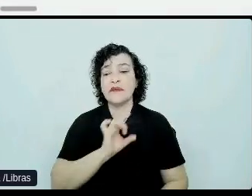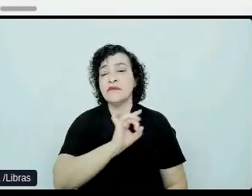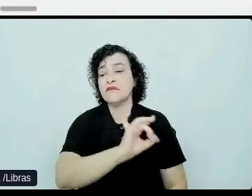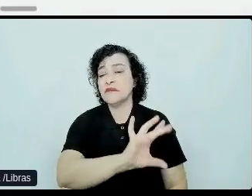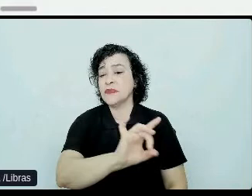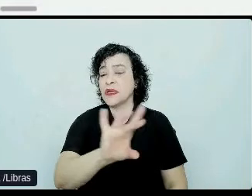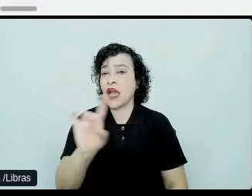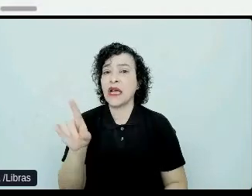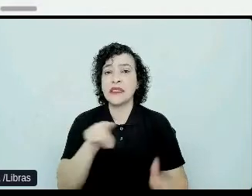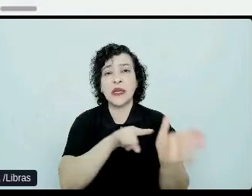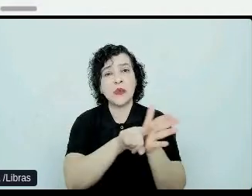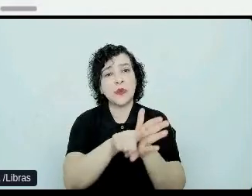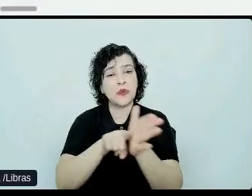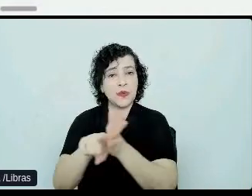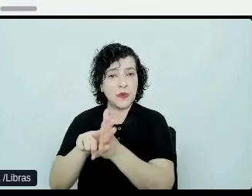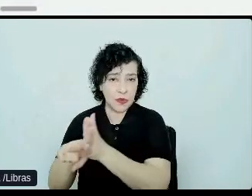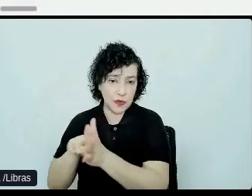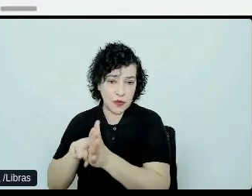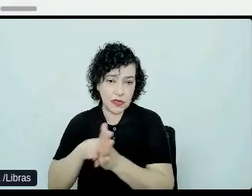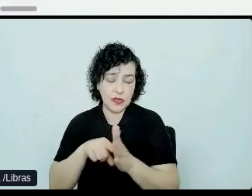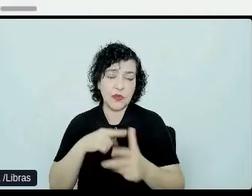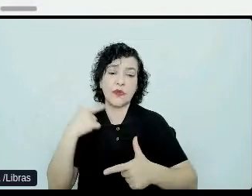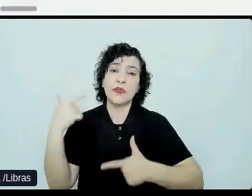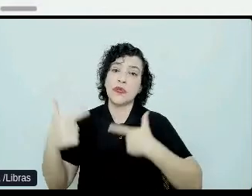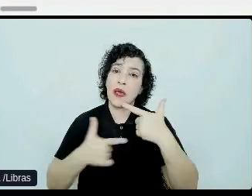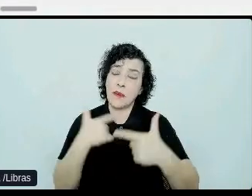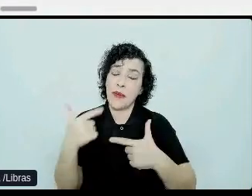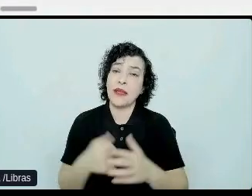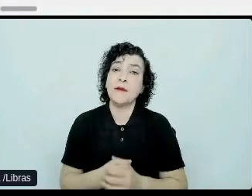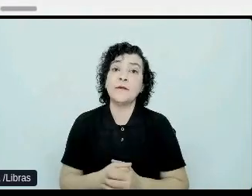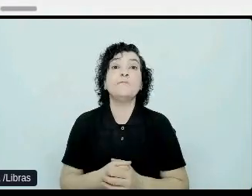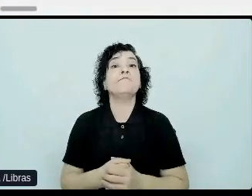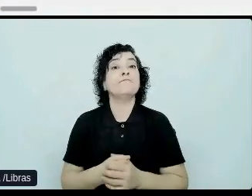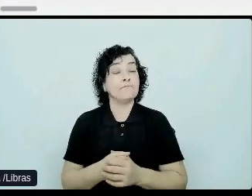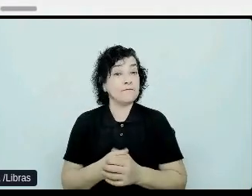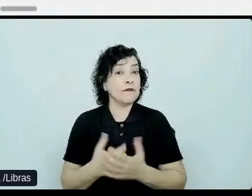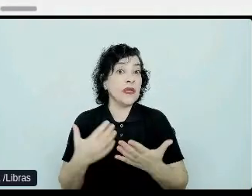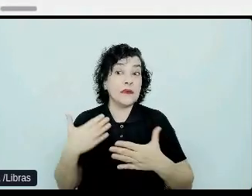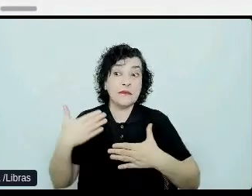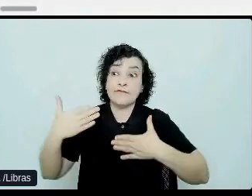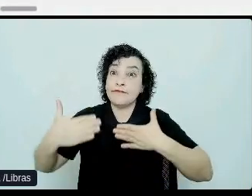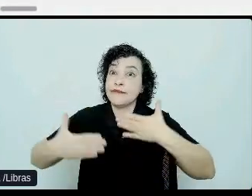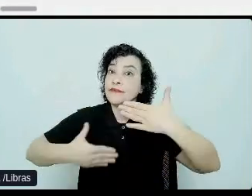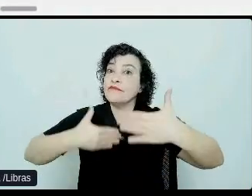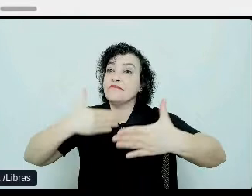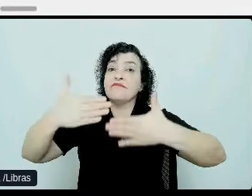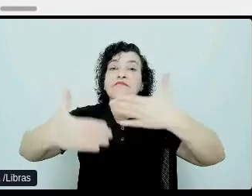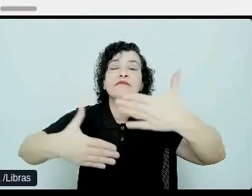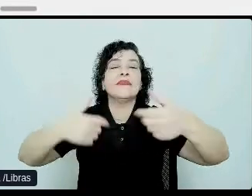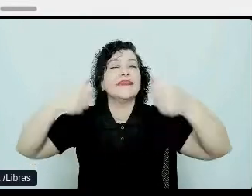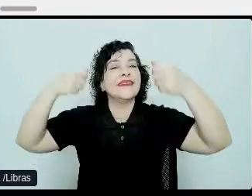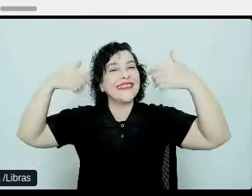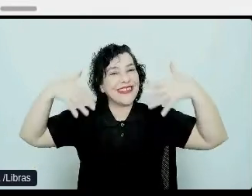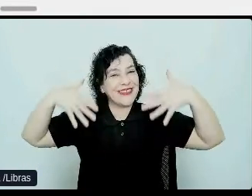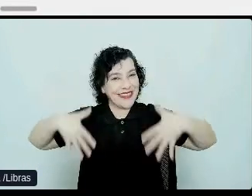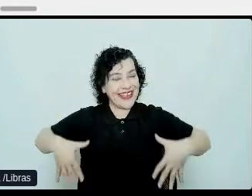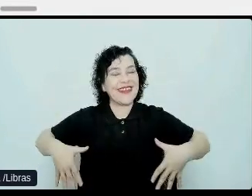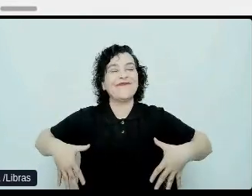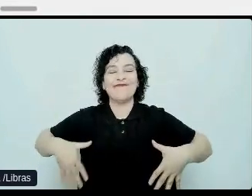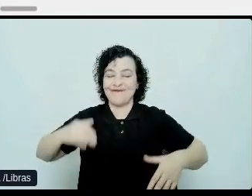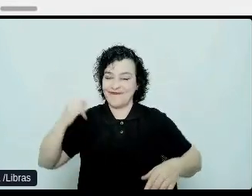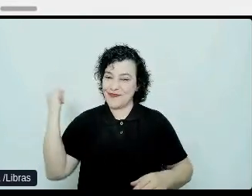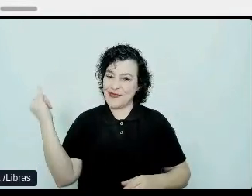de força de trabalho, né, e ao mesmo tempo isso flua, né, o mais naturalmente possível.